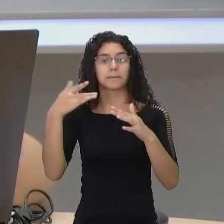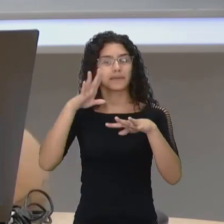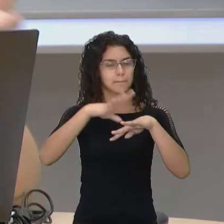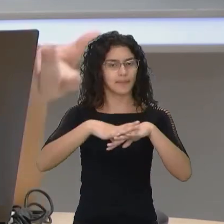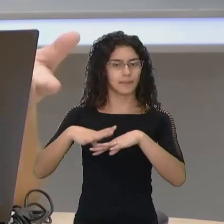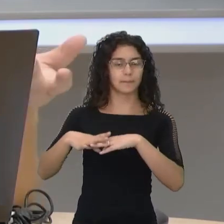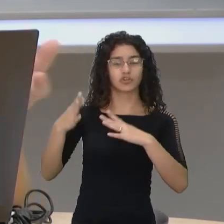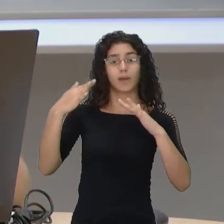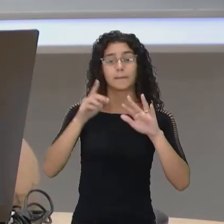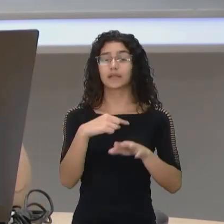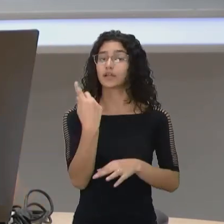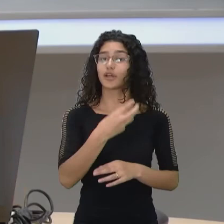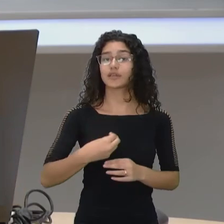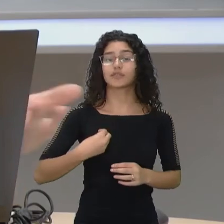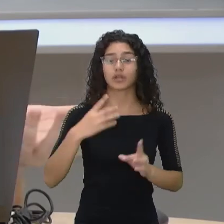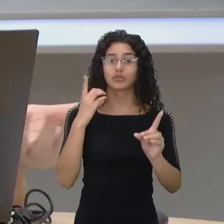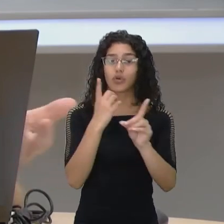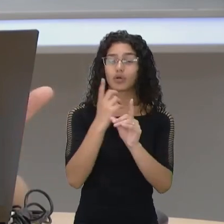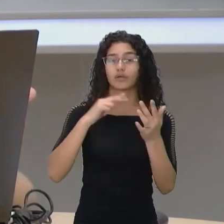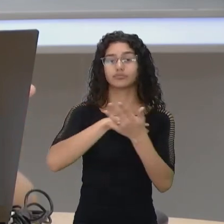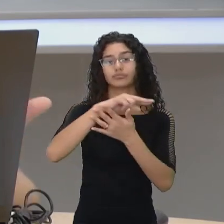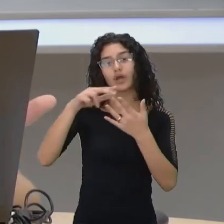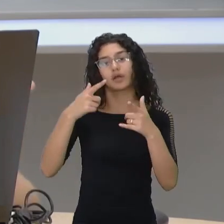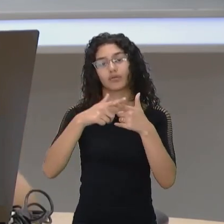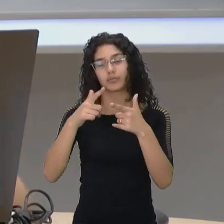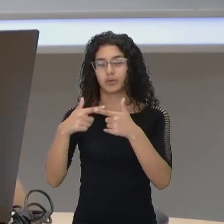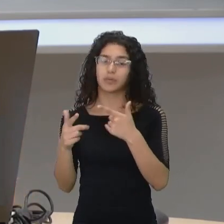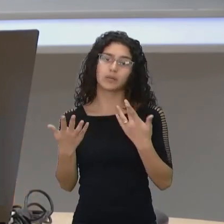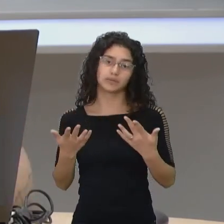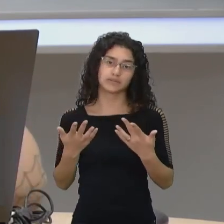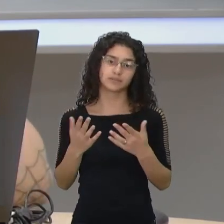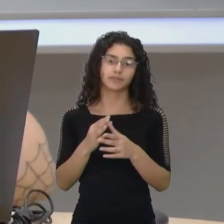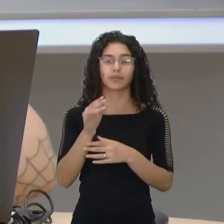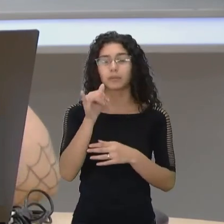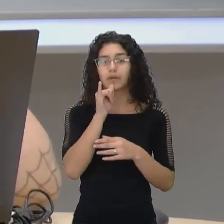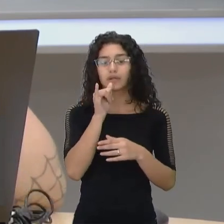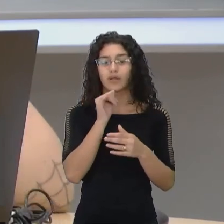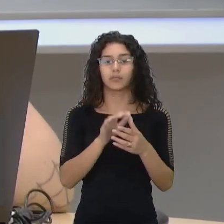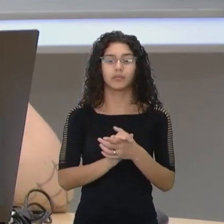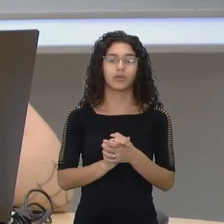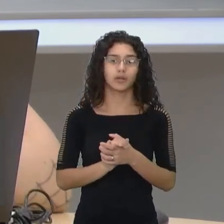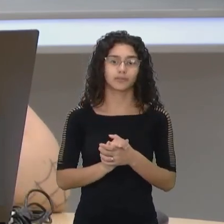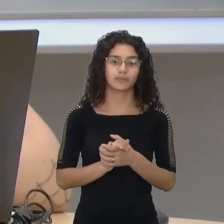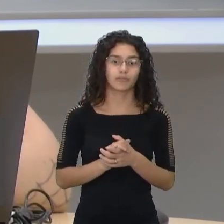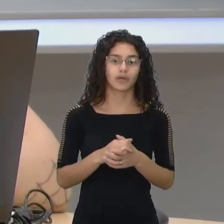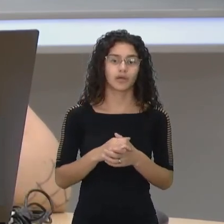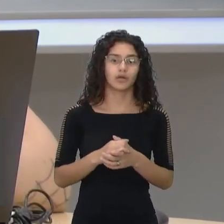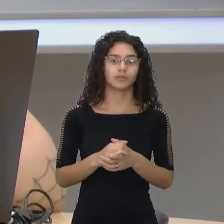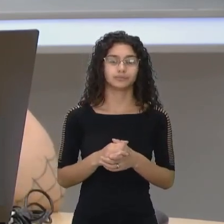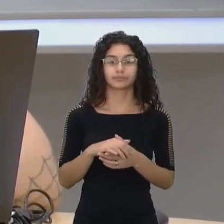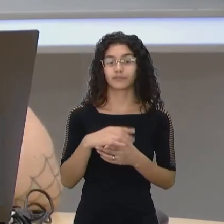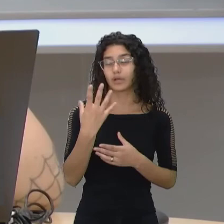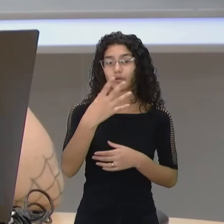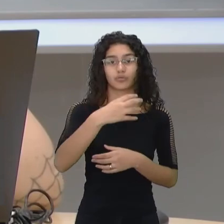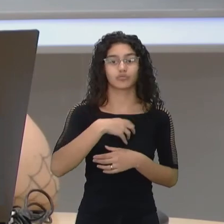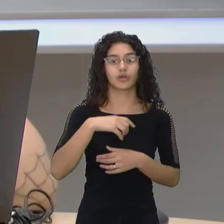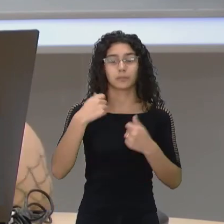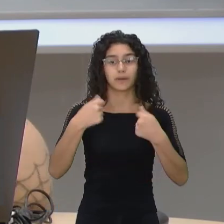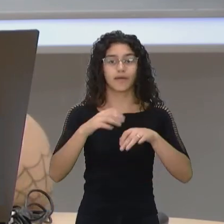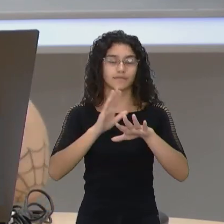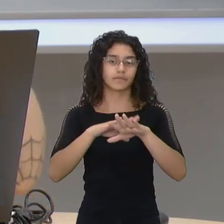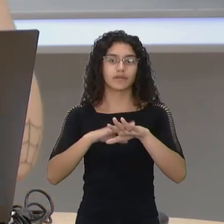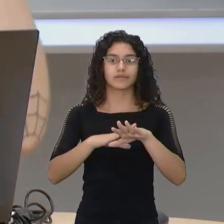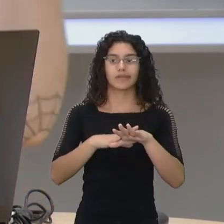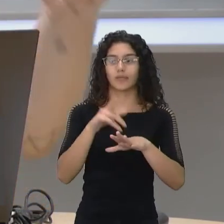matemática, mas na nossa vida a gente se depara com diferentes tipos de problemas. Por exemplo, quando a gente está numa situação em que a gente quer realizar